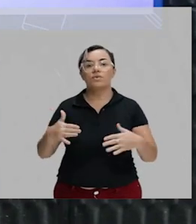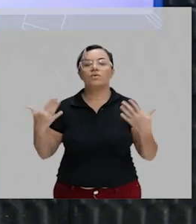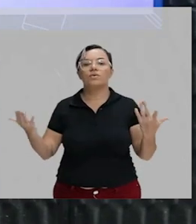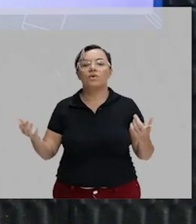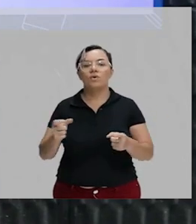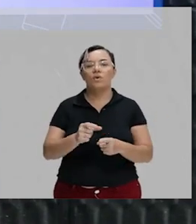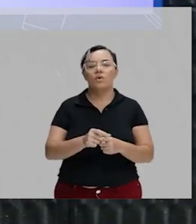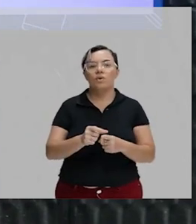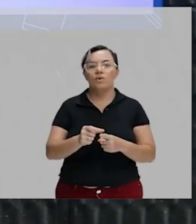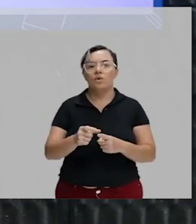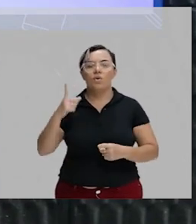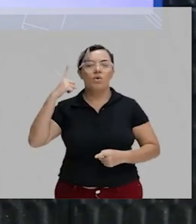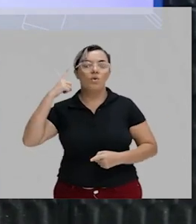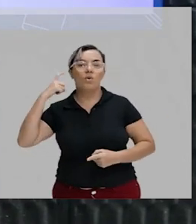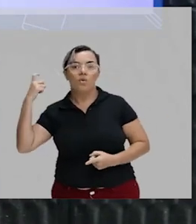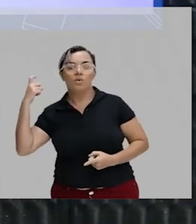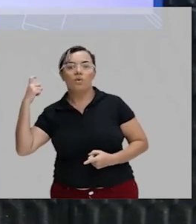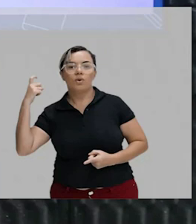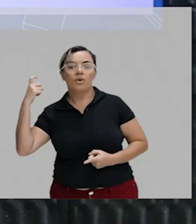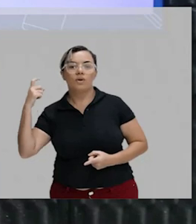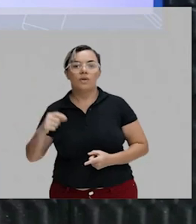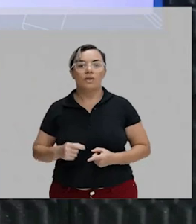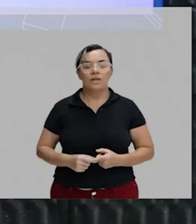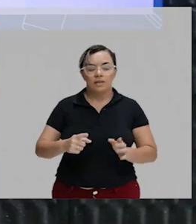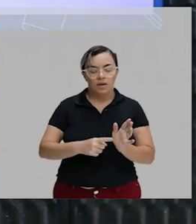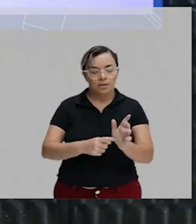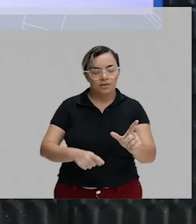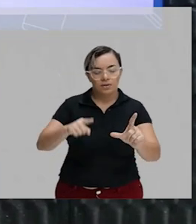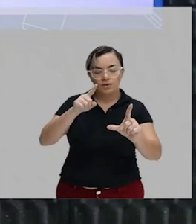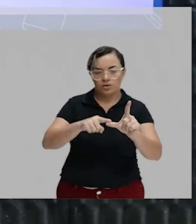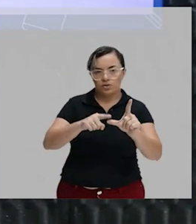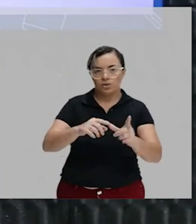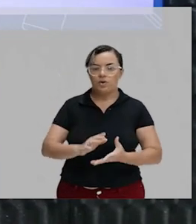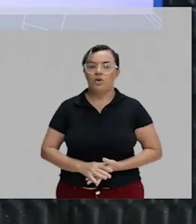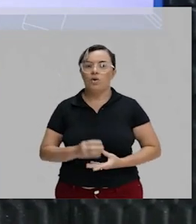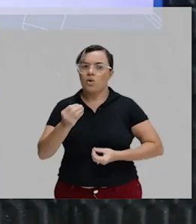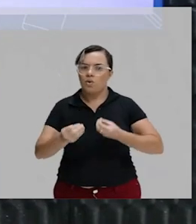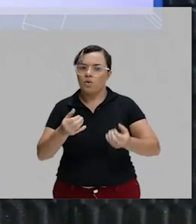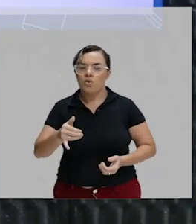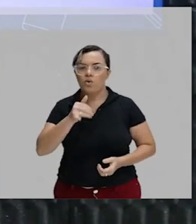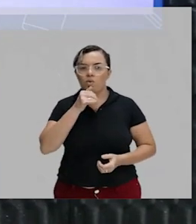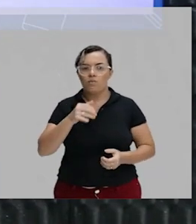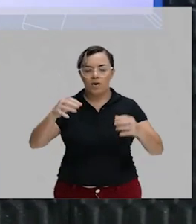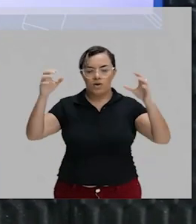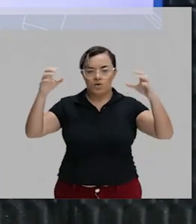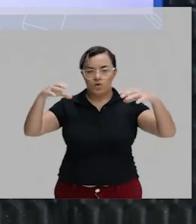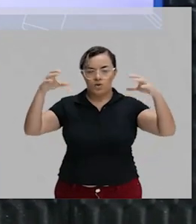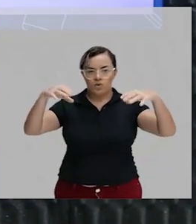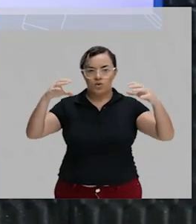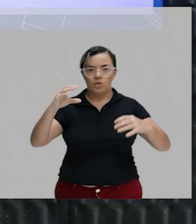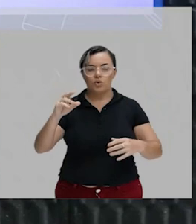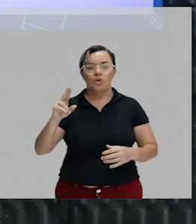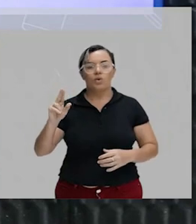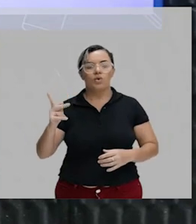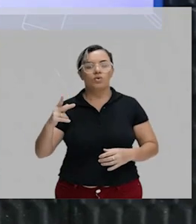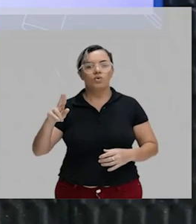é o som que é representado pela letra Por exemplo quando eu digo assim ó chuva quando eu falo chuva